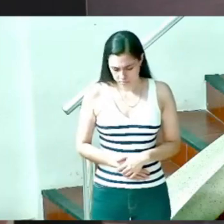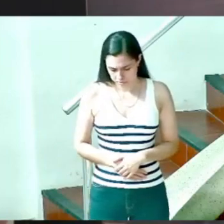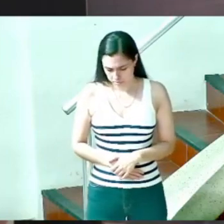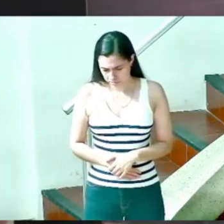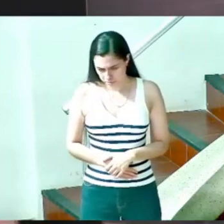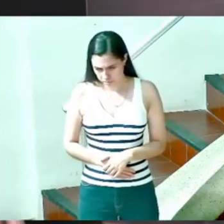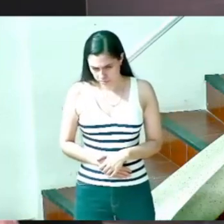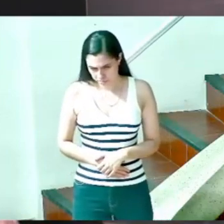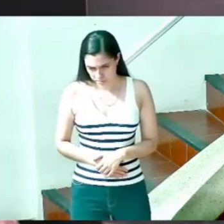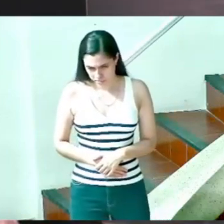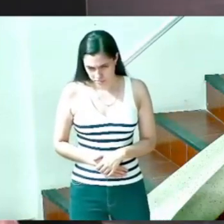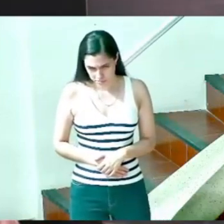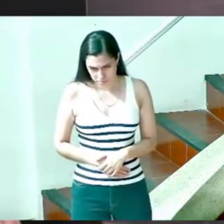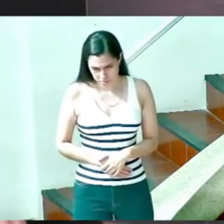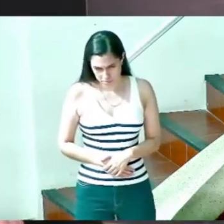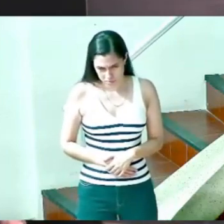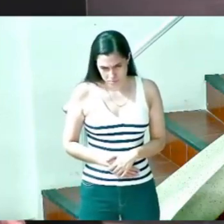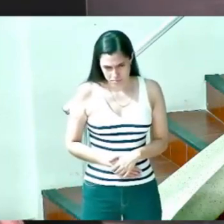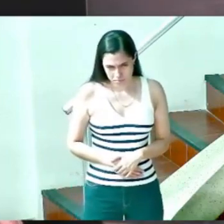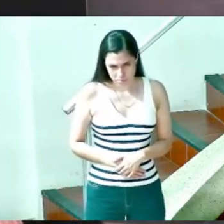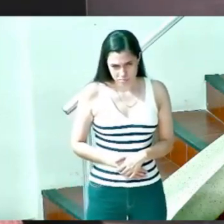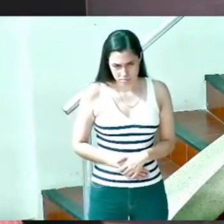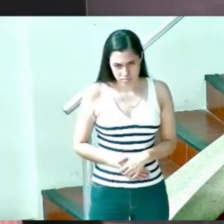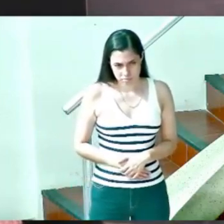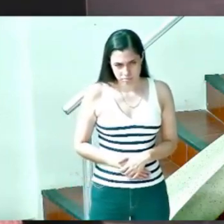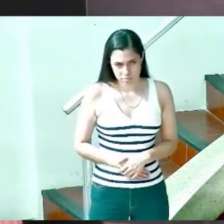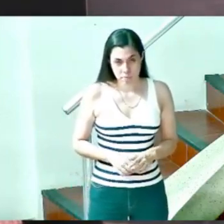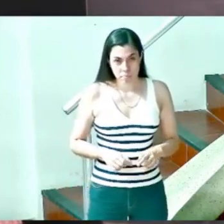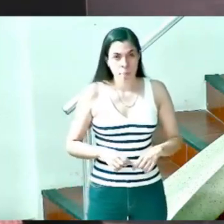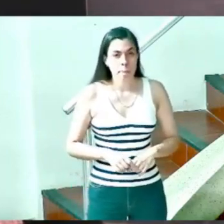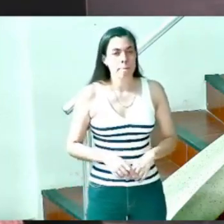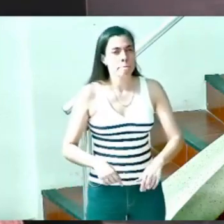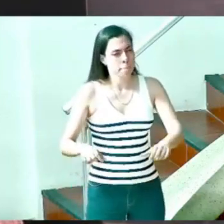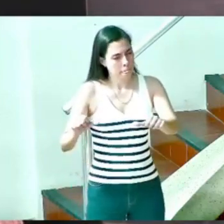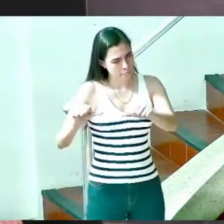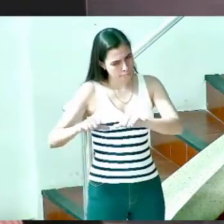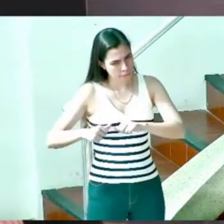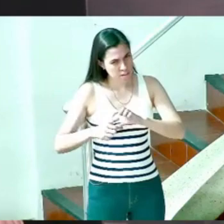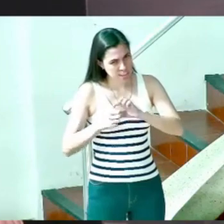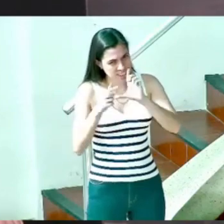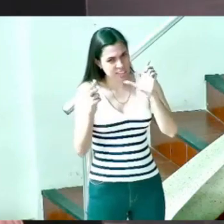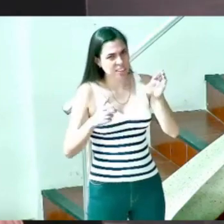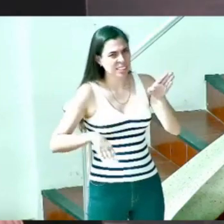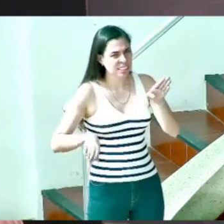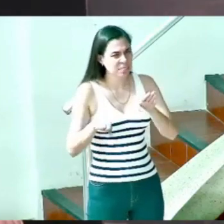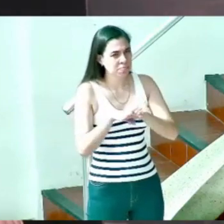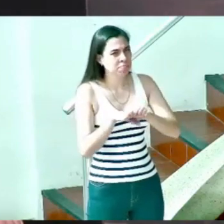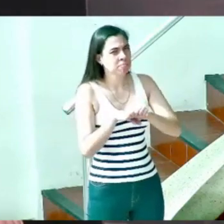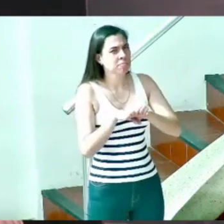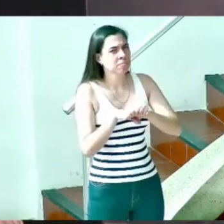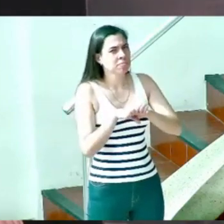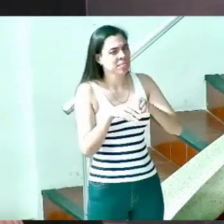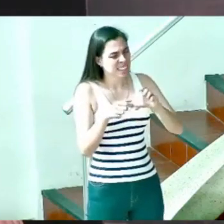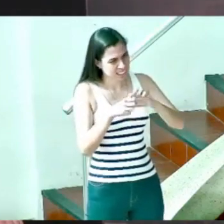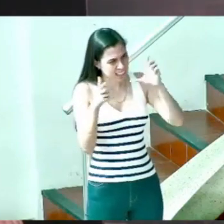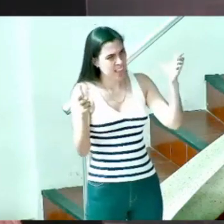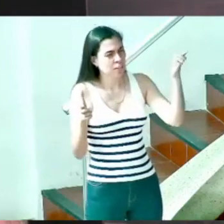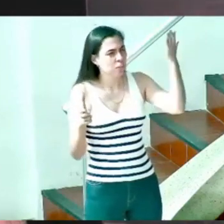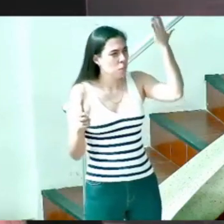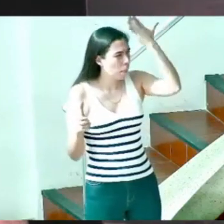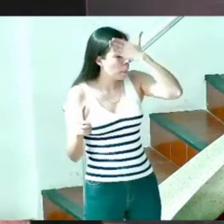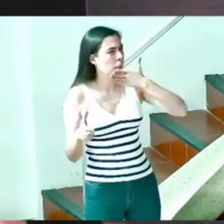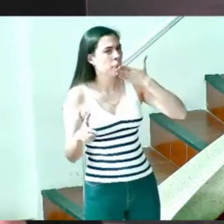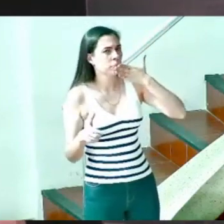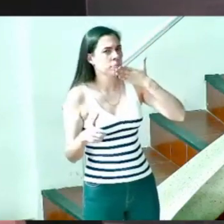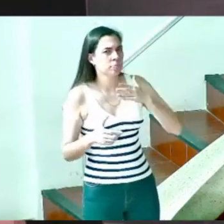nos diz: não nos deixes cair em tentação, mas livra-nos do mal. Ó Deus, livra-nos